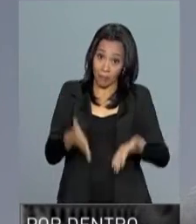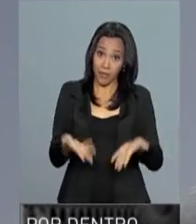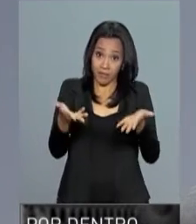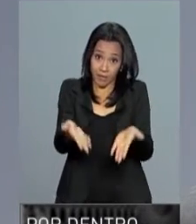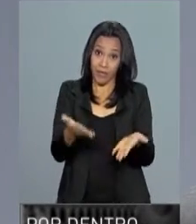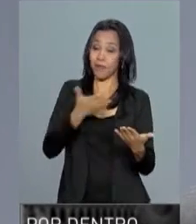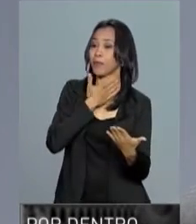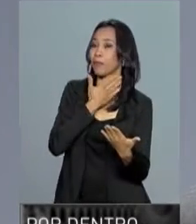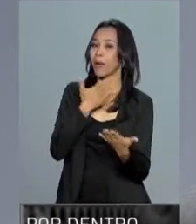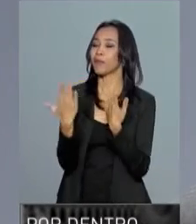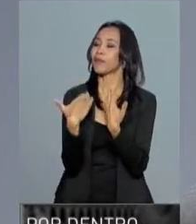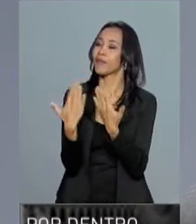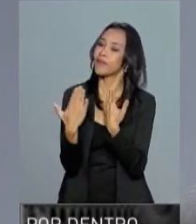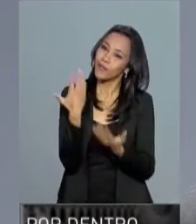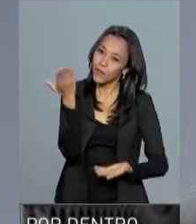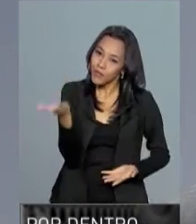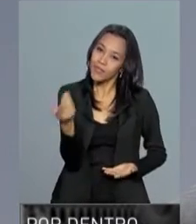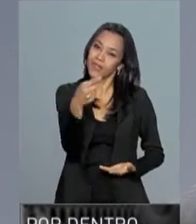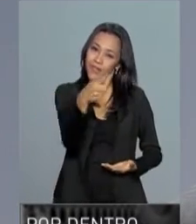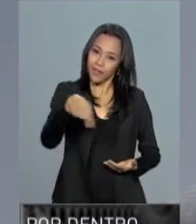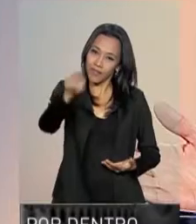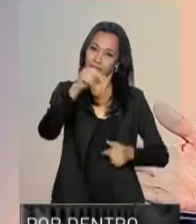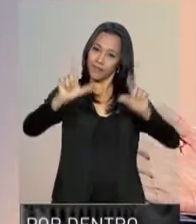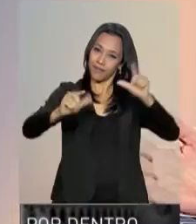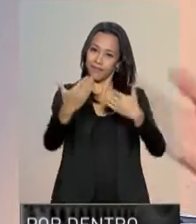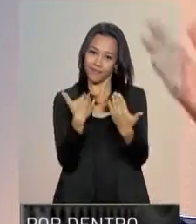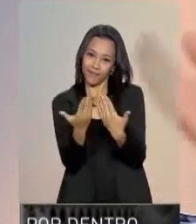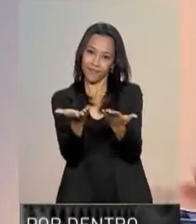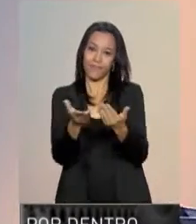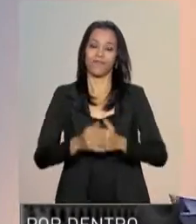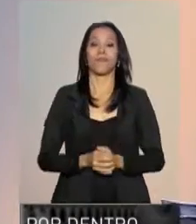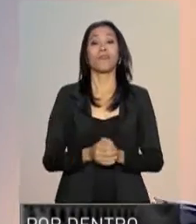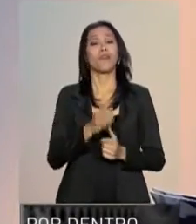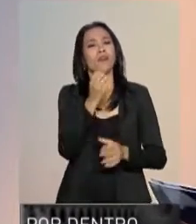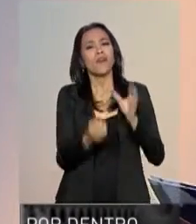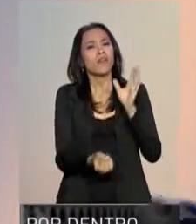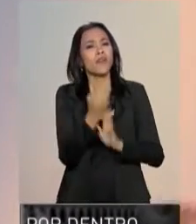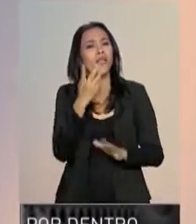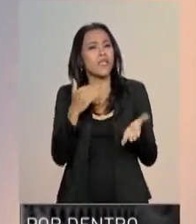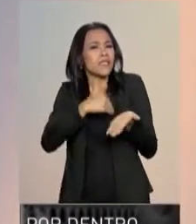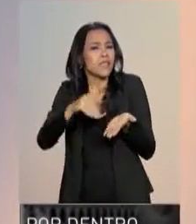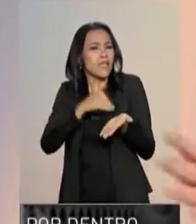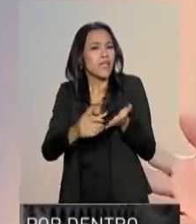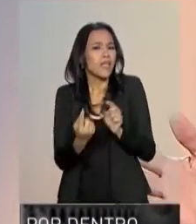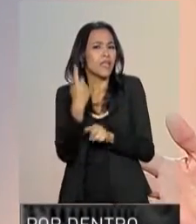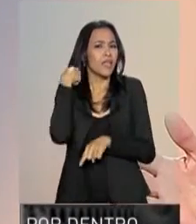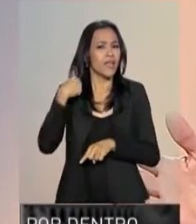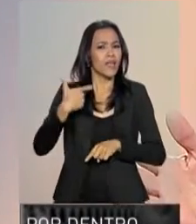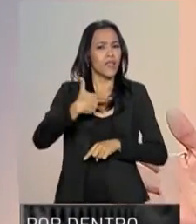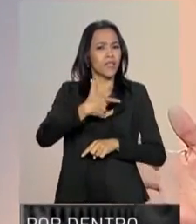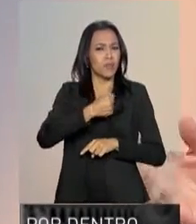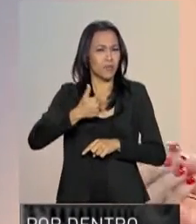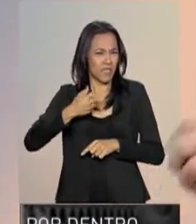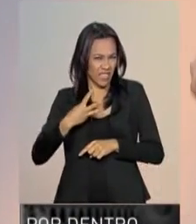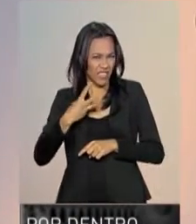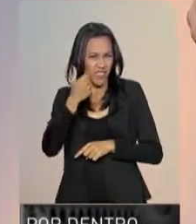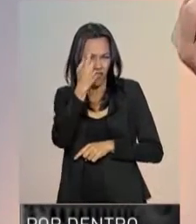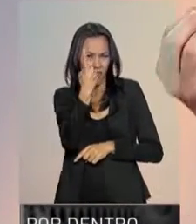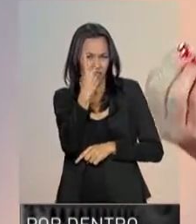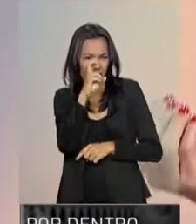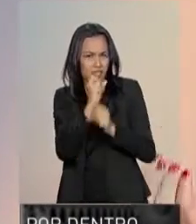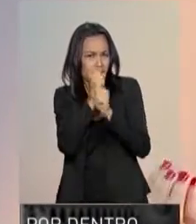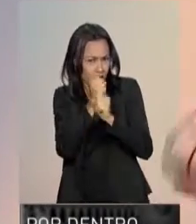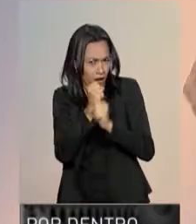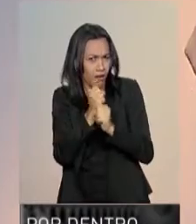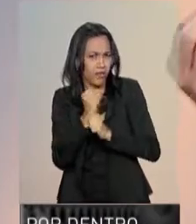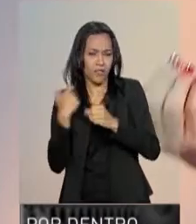aqui batendo um papo contigo e consegue espectadores começar então foi criado em 2003 já são 15 anos de estrada né qual